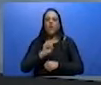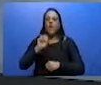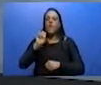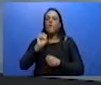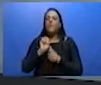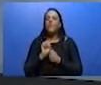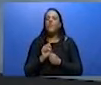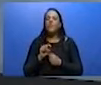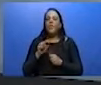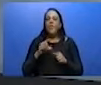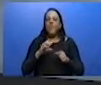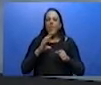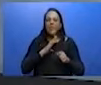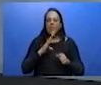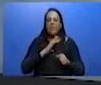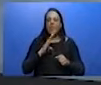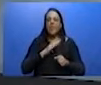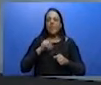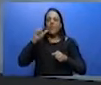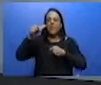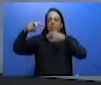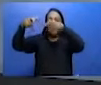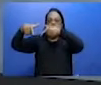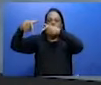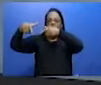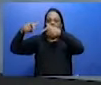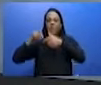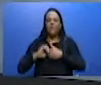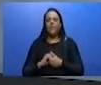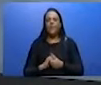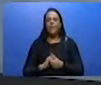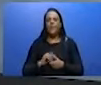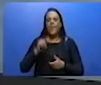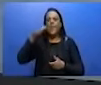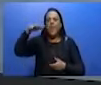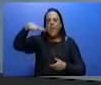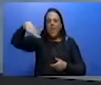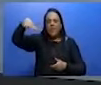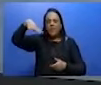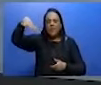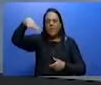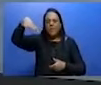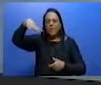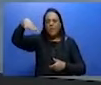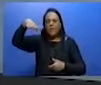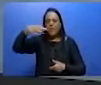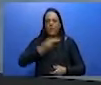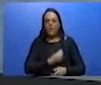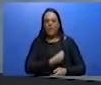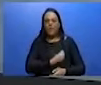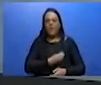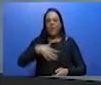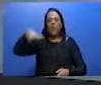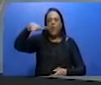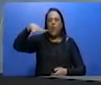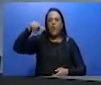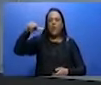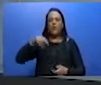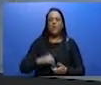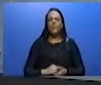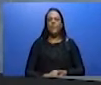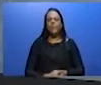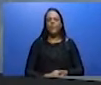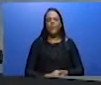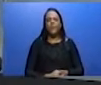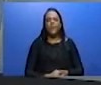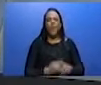Campo dos Goitacazes, que é onde eles tinham ali, a vila central deles eram ali. Então eles viviam